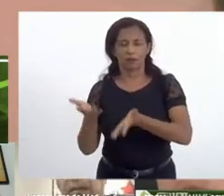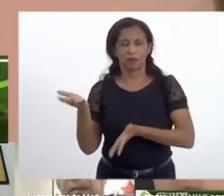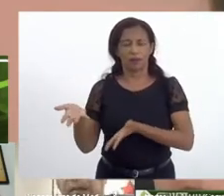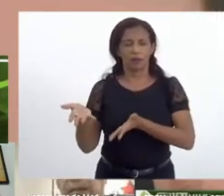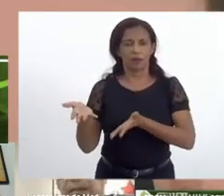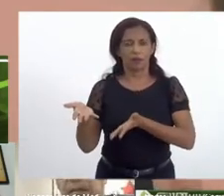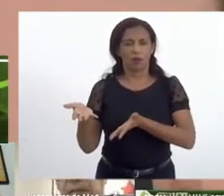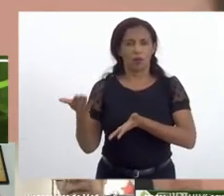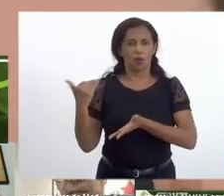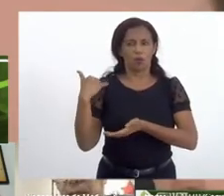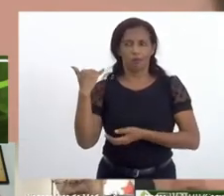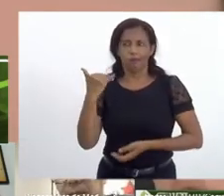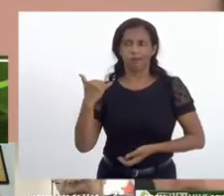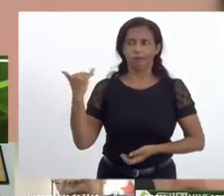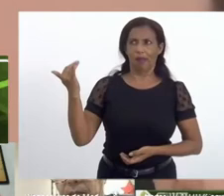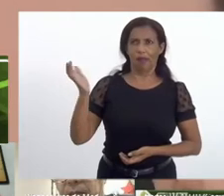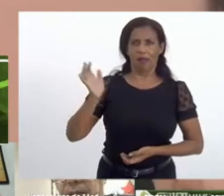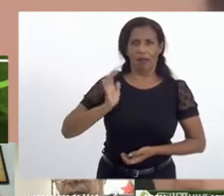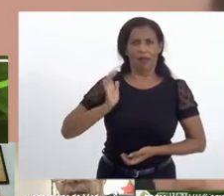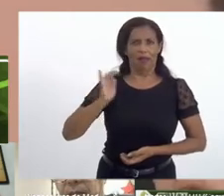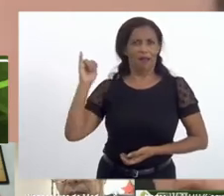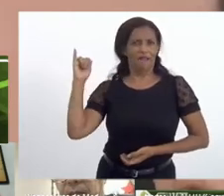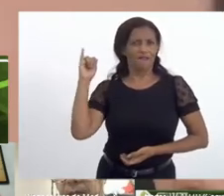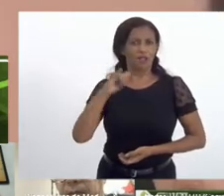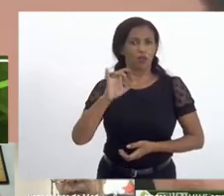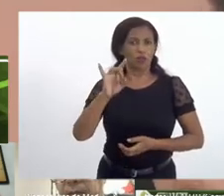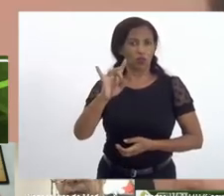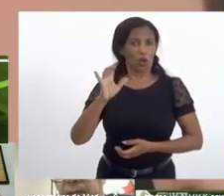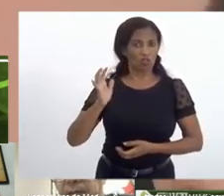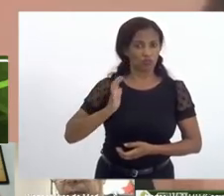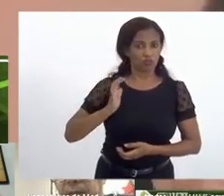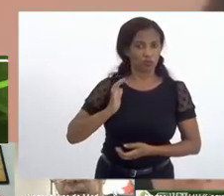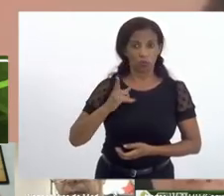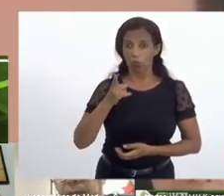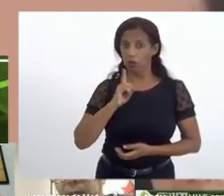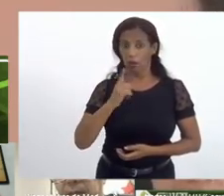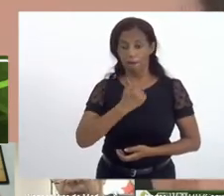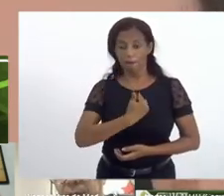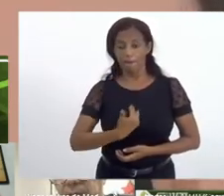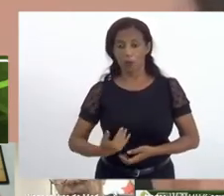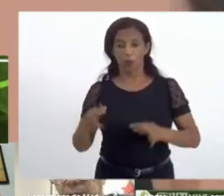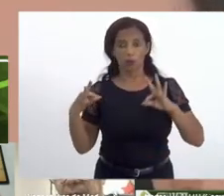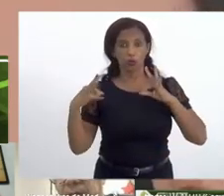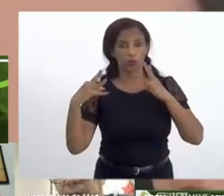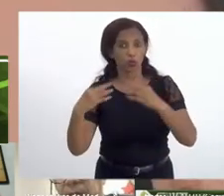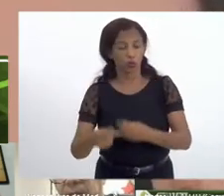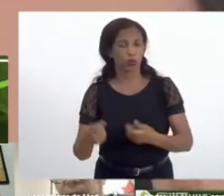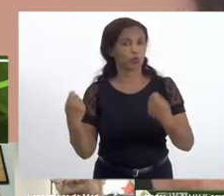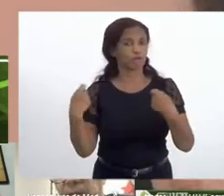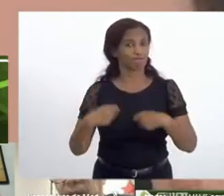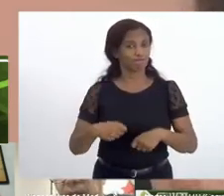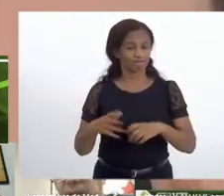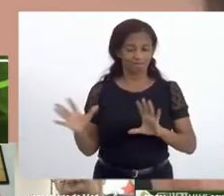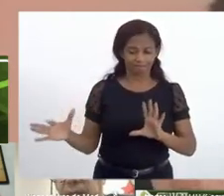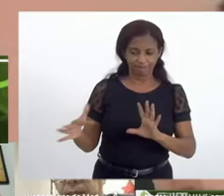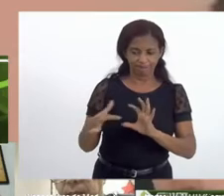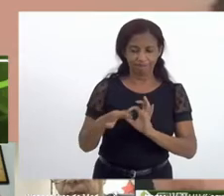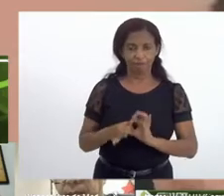transporte de elite. Ela é um transporte público e, portanto, tem que ser